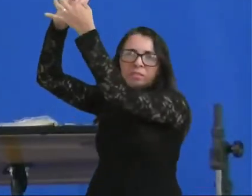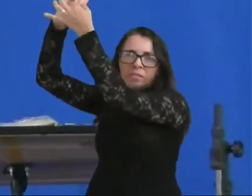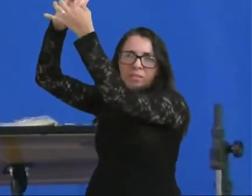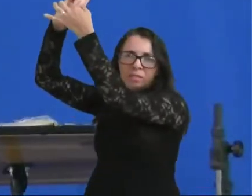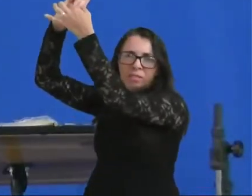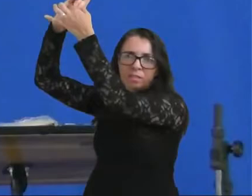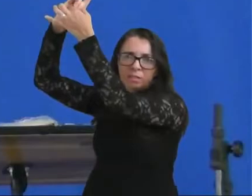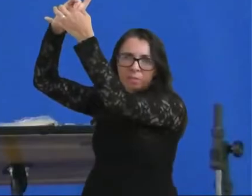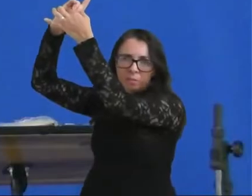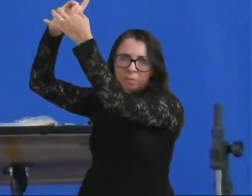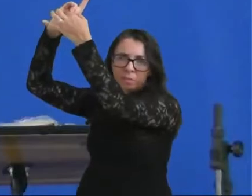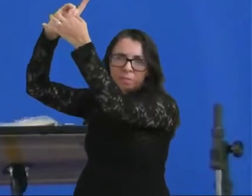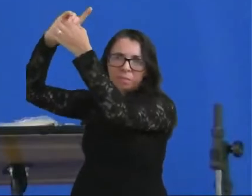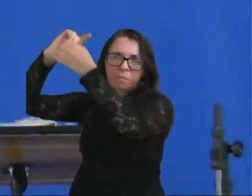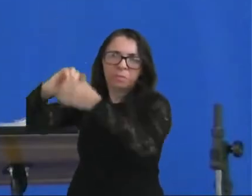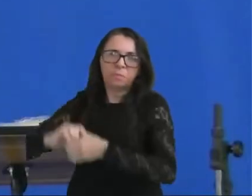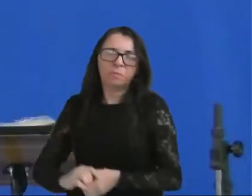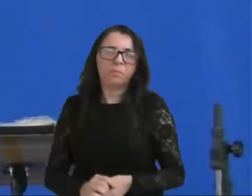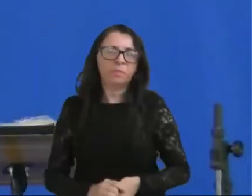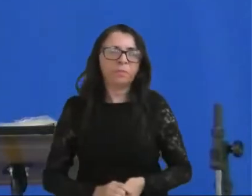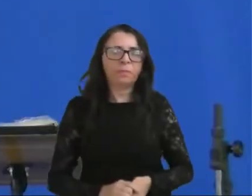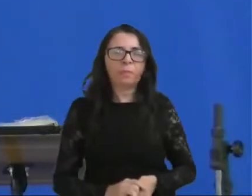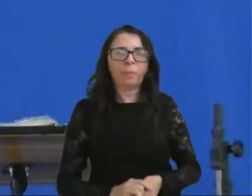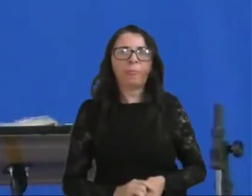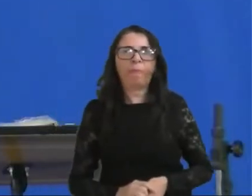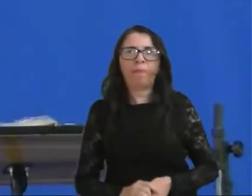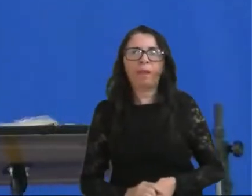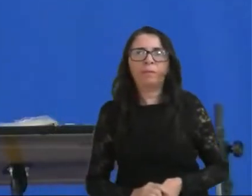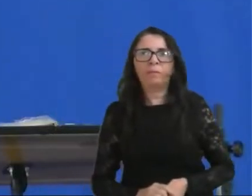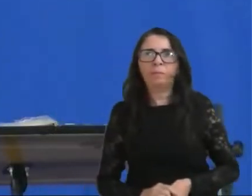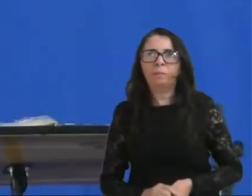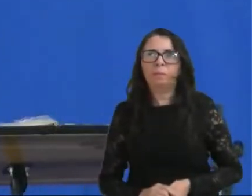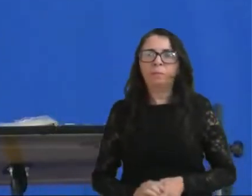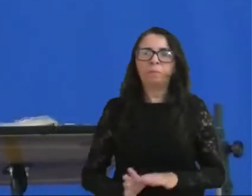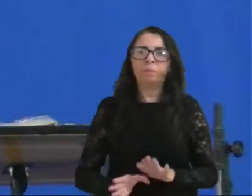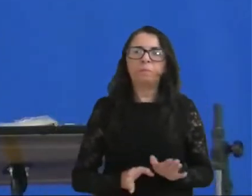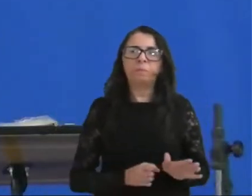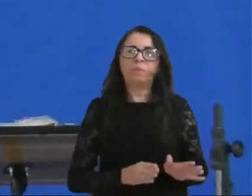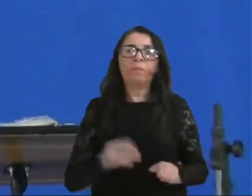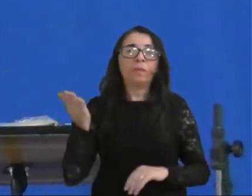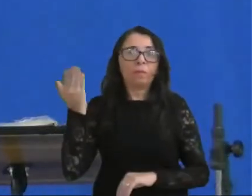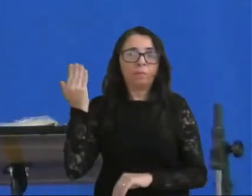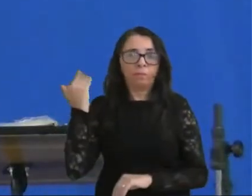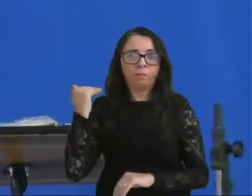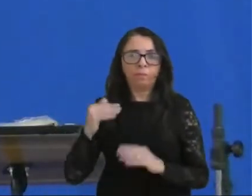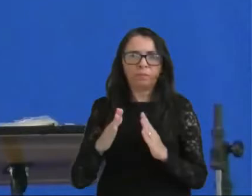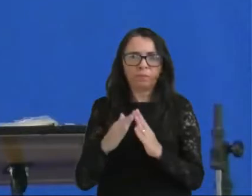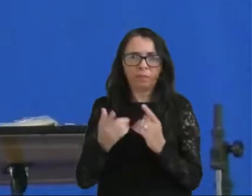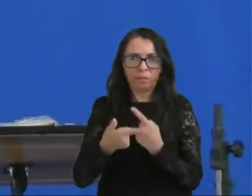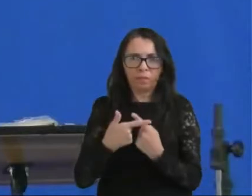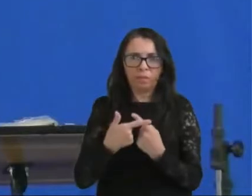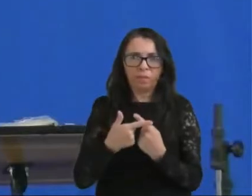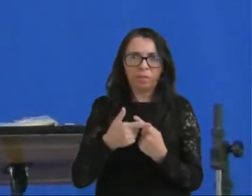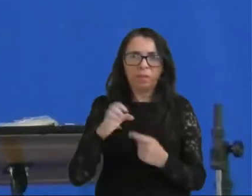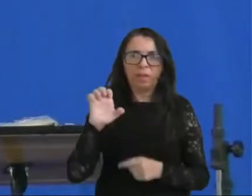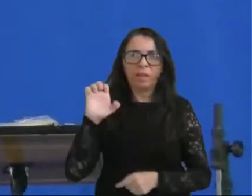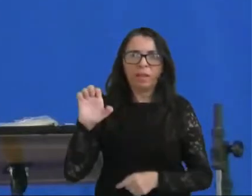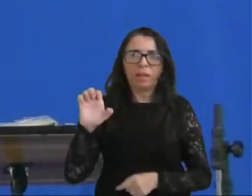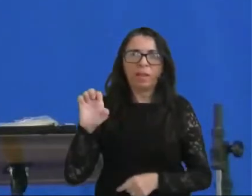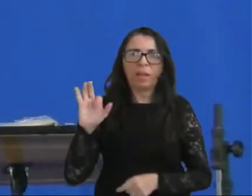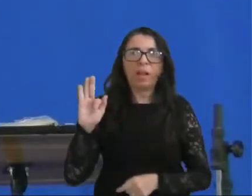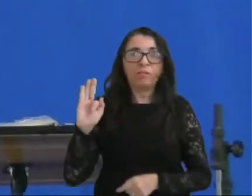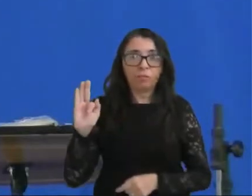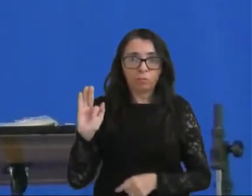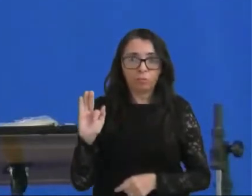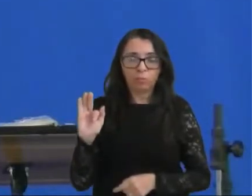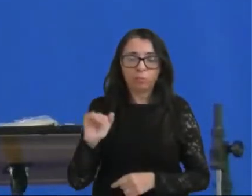Primeira, era uma igreja fiel à doutrina. A igreja de